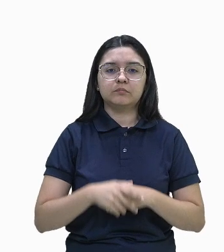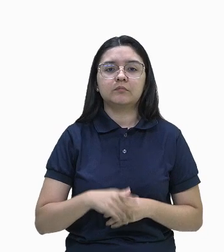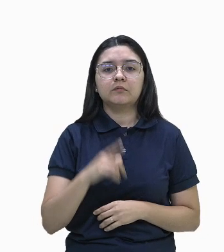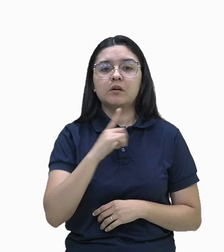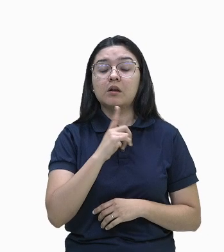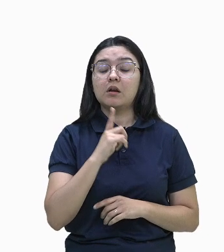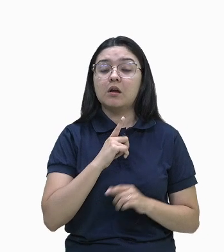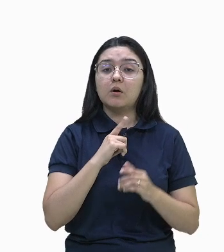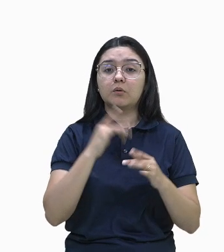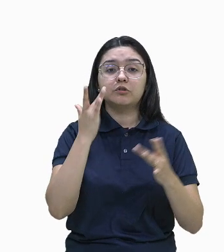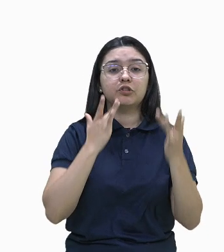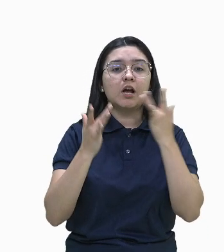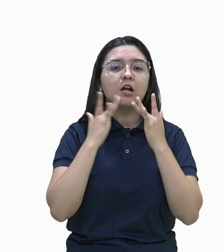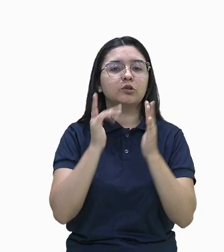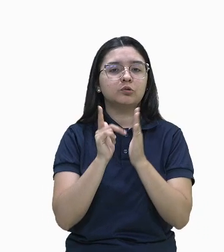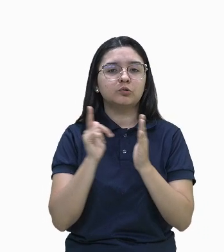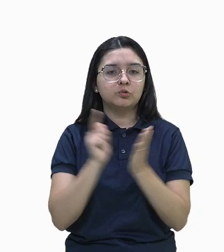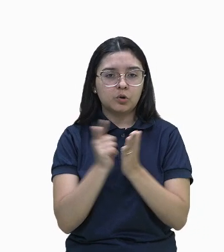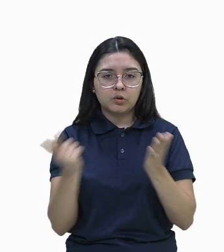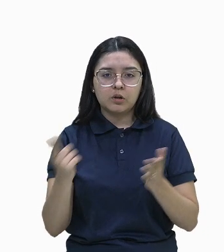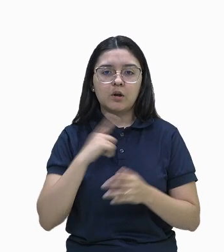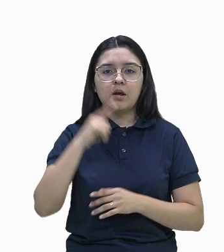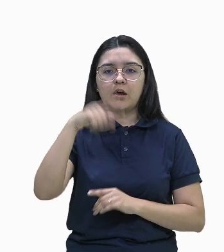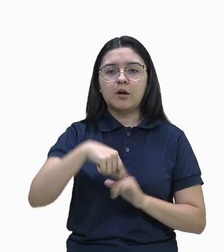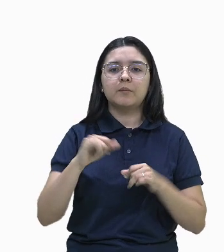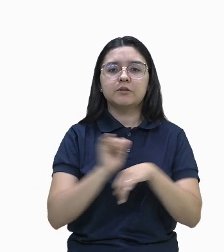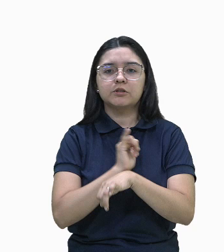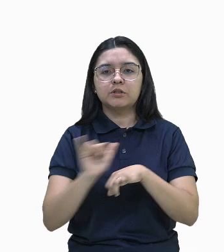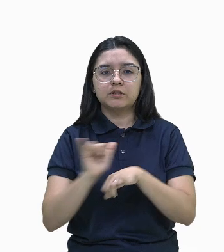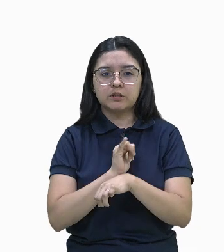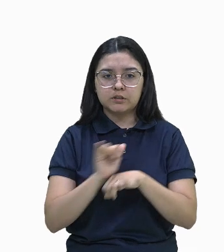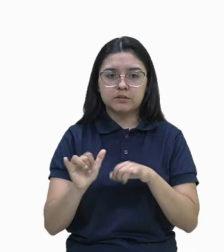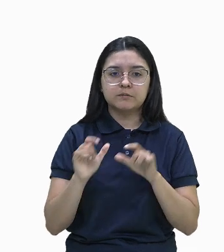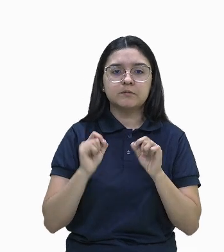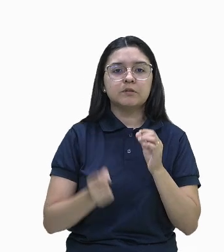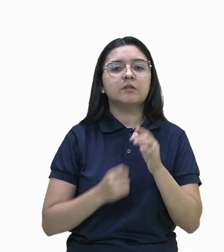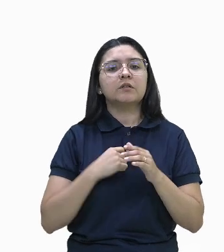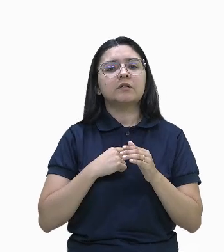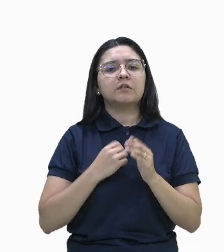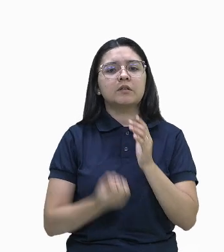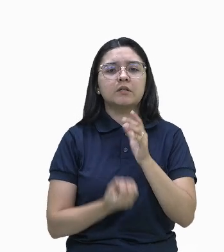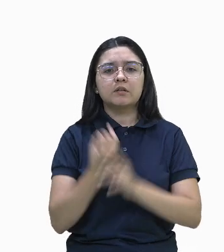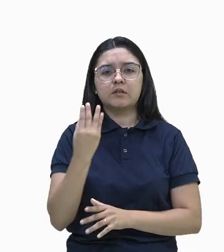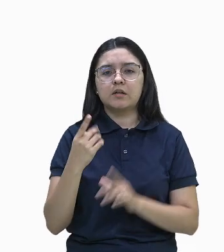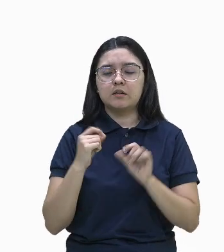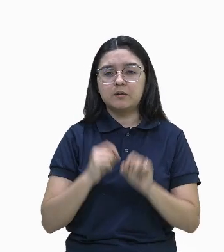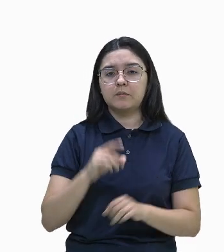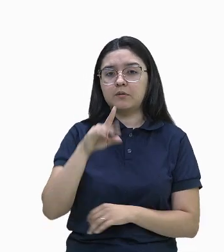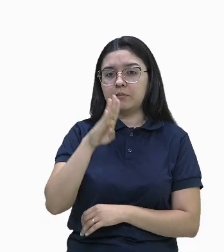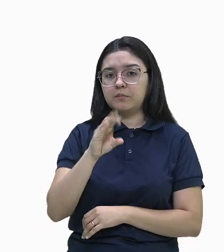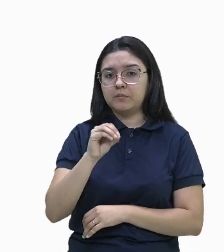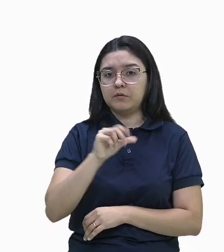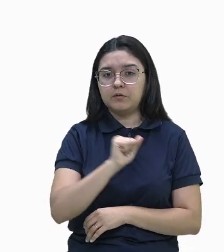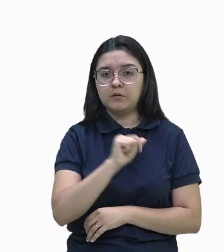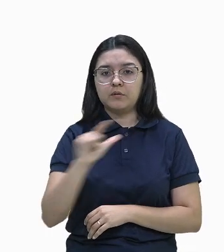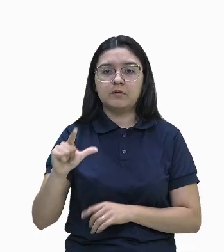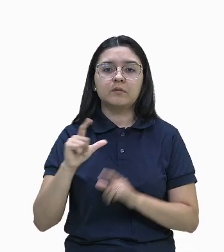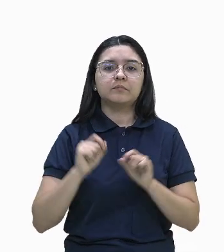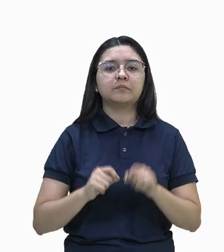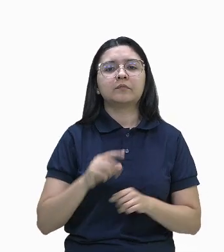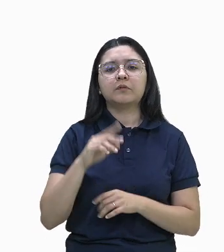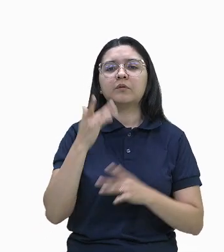jornal. Foi uma forma de ação teatral desenvolvida por Boal no Teatro de Arena, em São Paulo, no